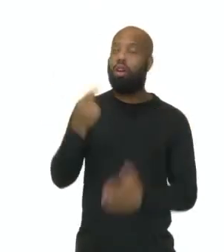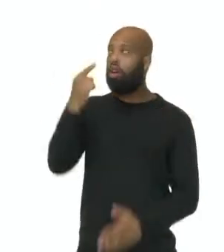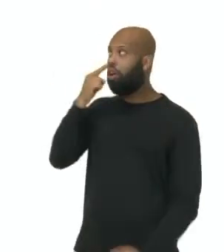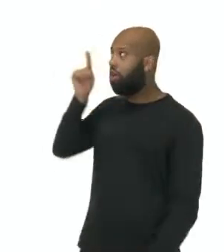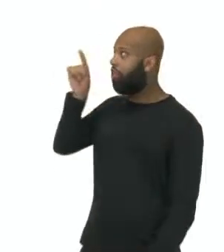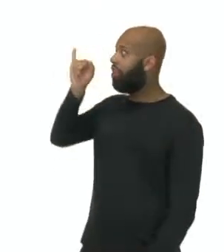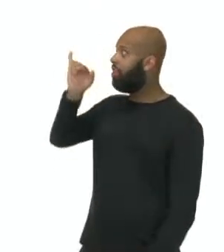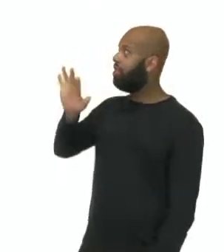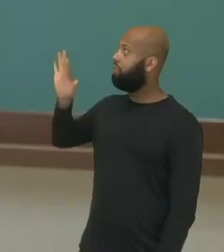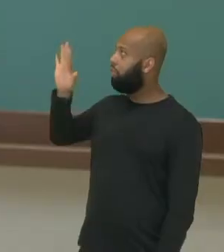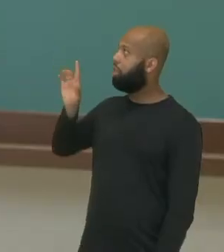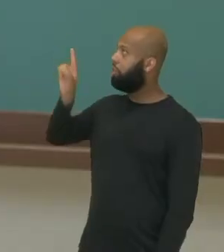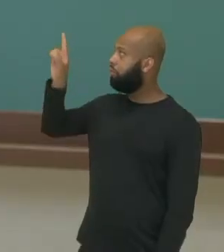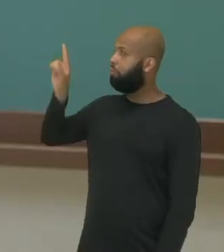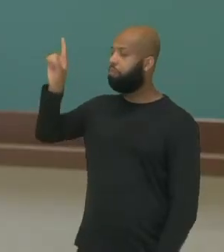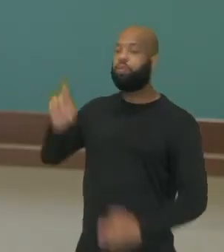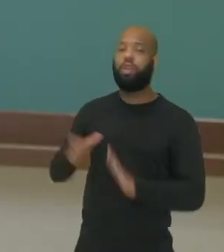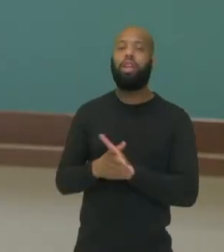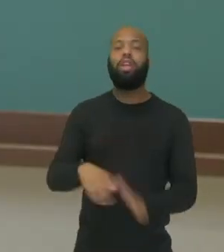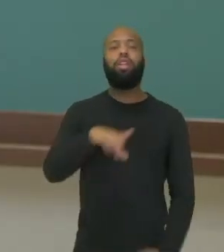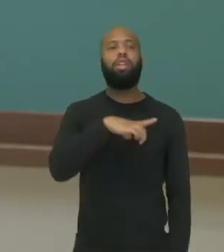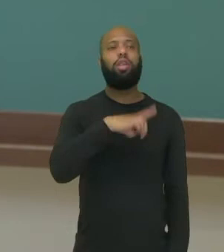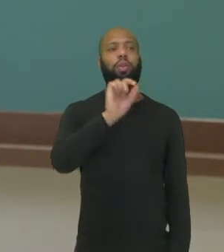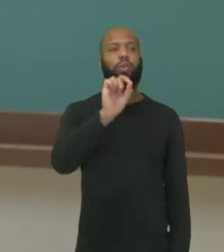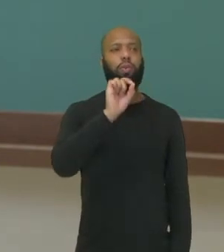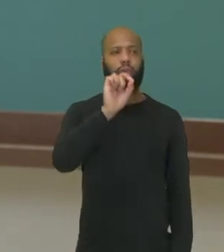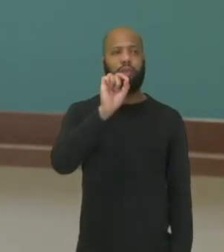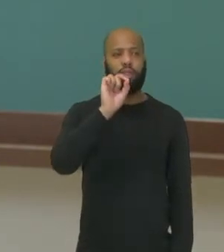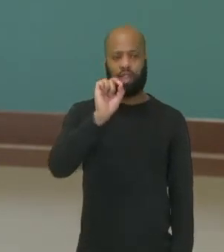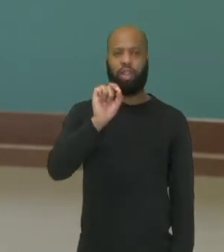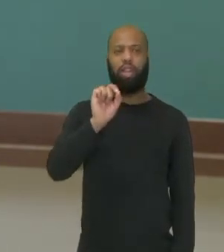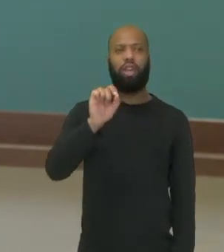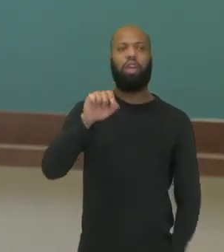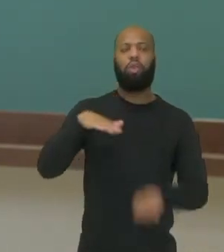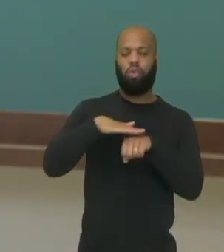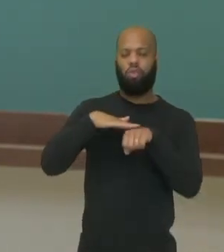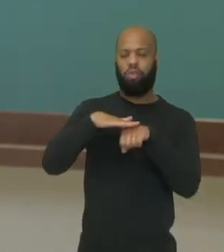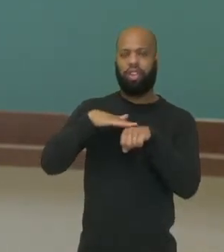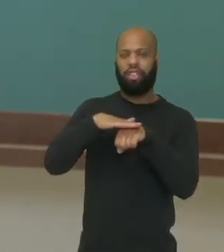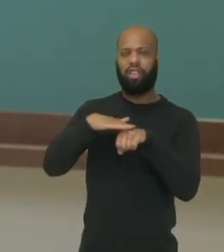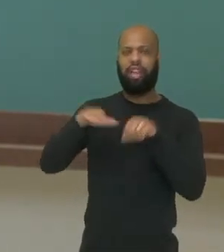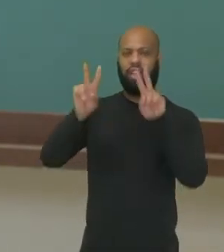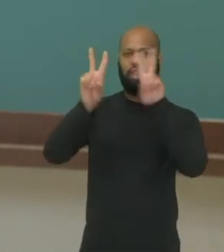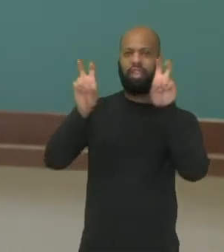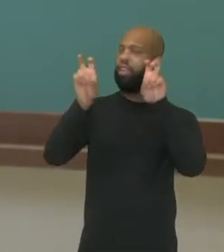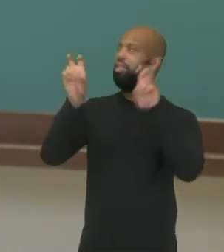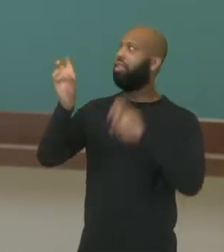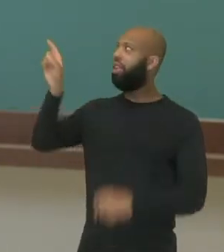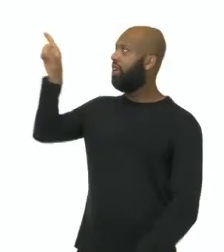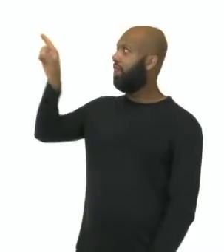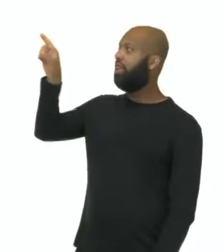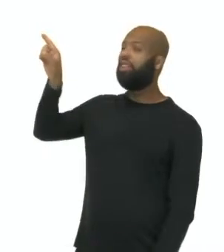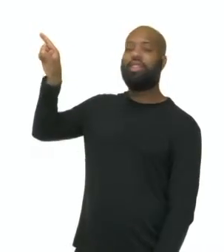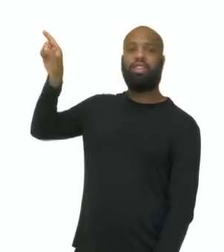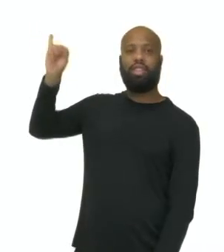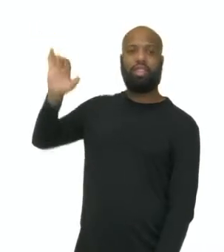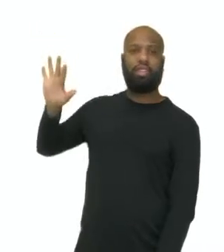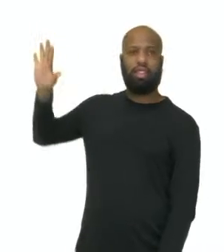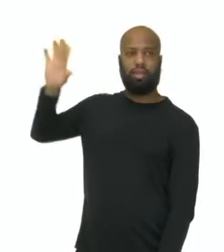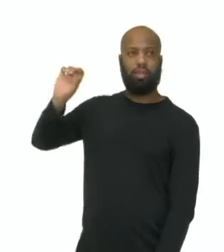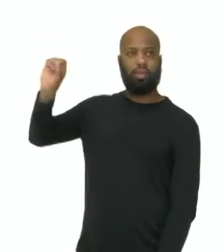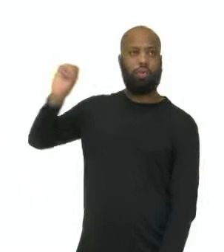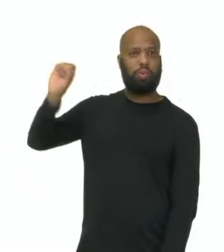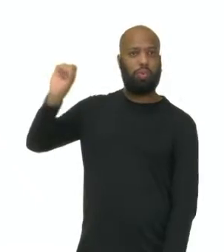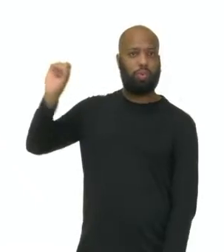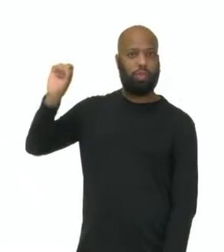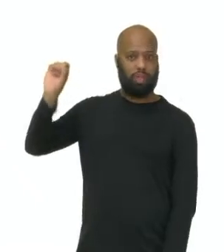essa imagem aqui. Nós vamos conversar sobre essa imagem. Essa imagem, ela reflete o que